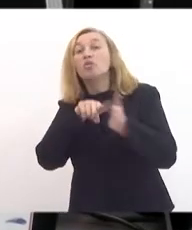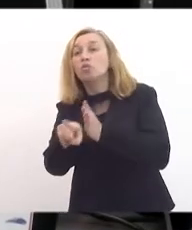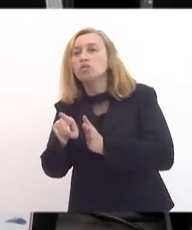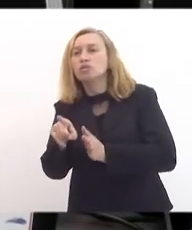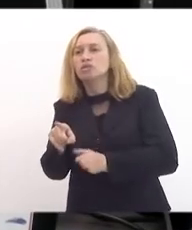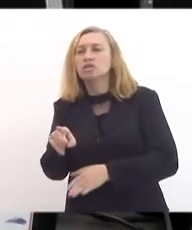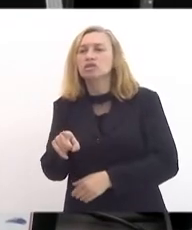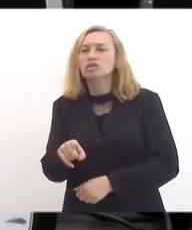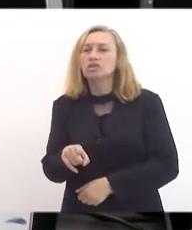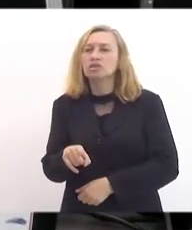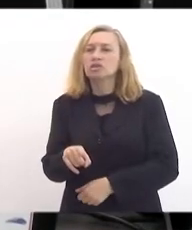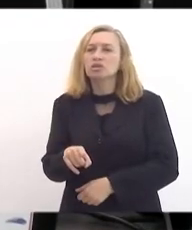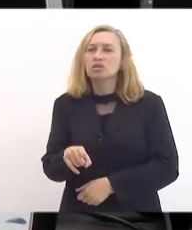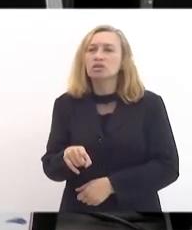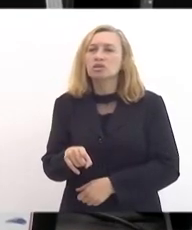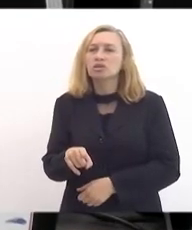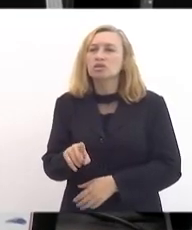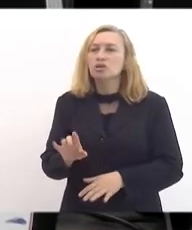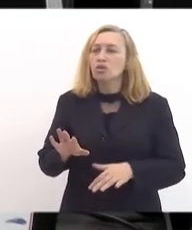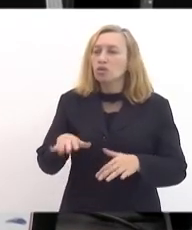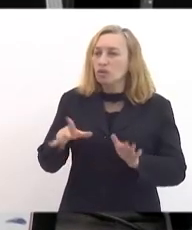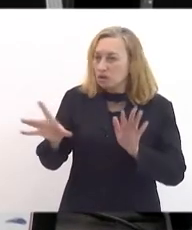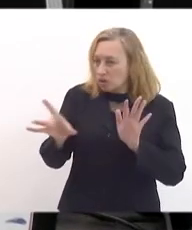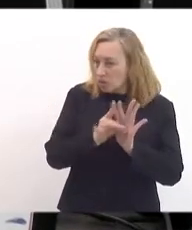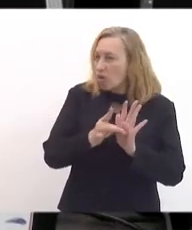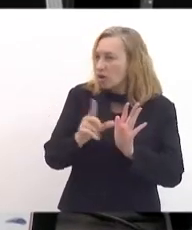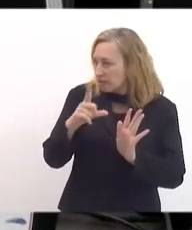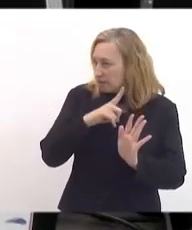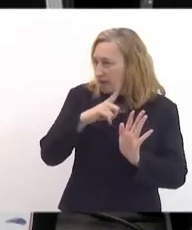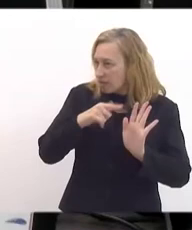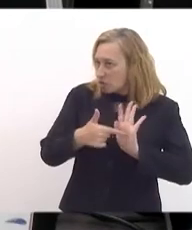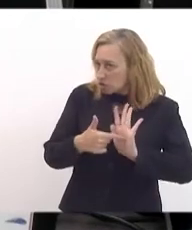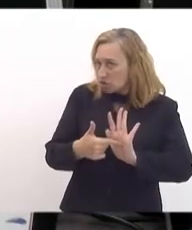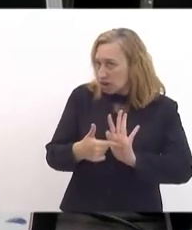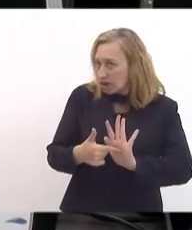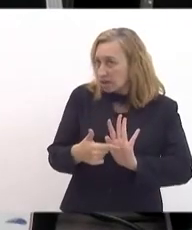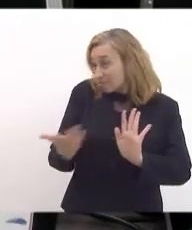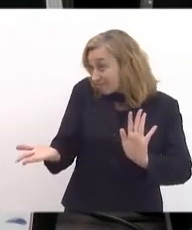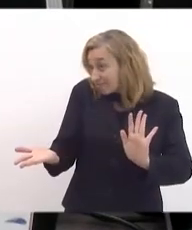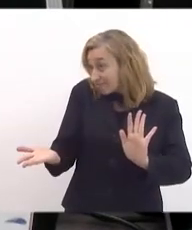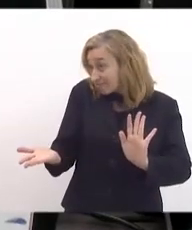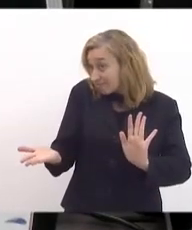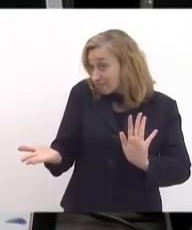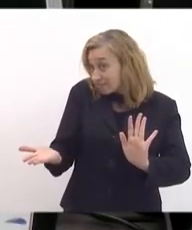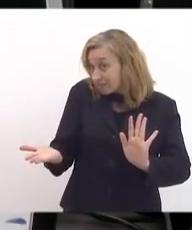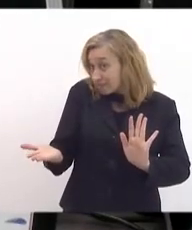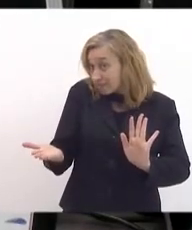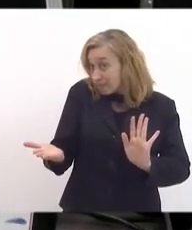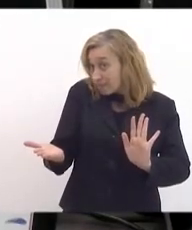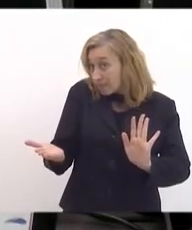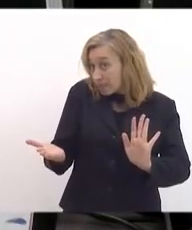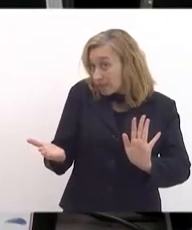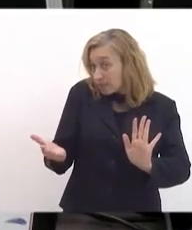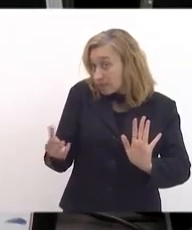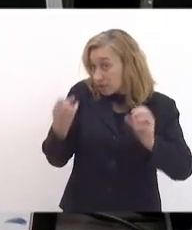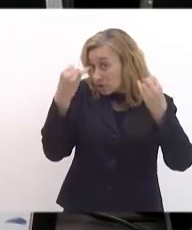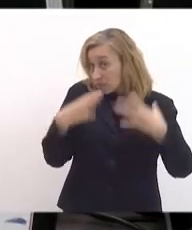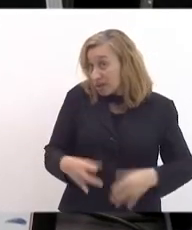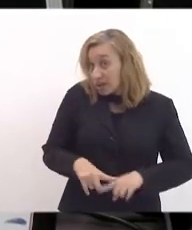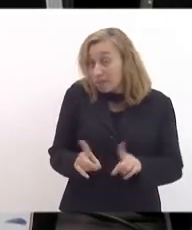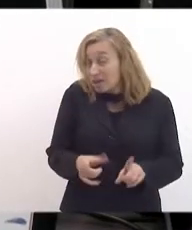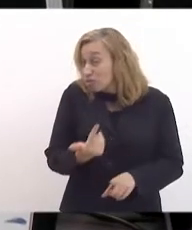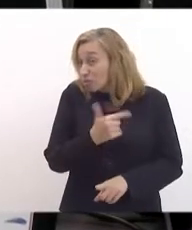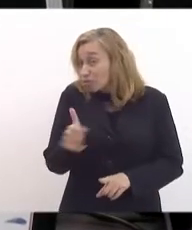tá quando tem a cola explícita fica fica objectivamente explicado